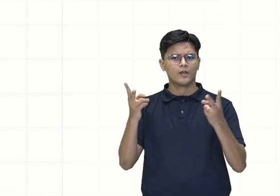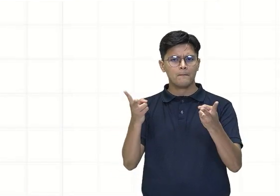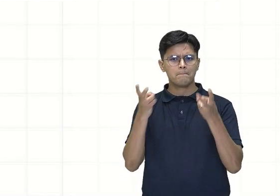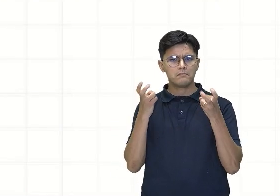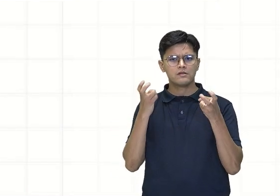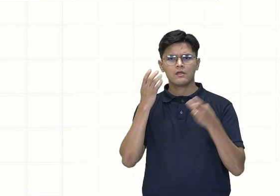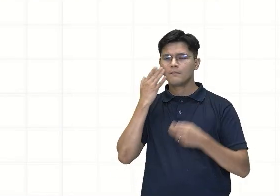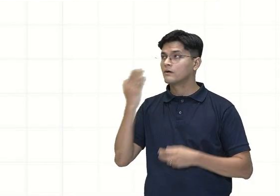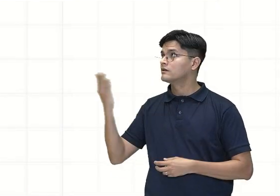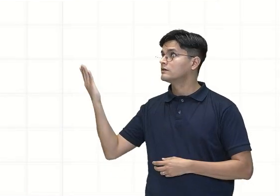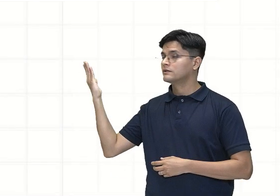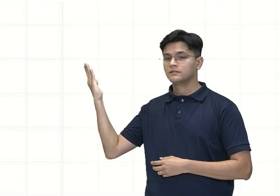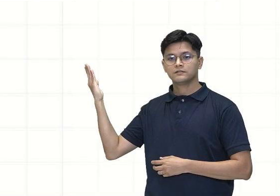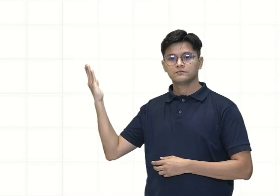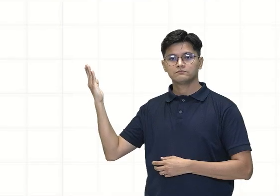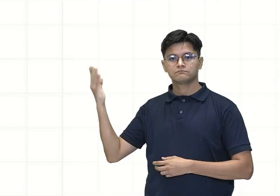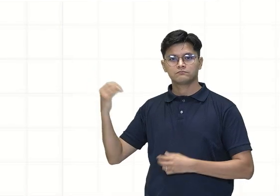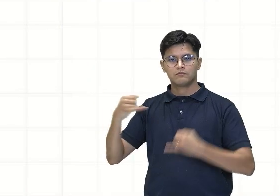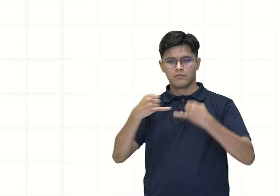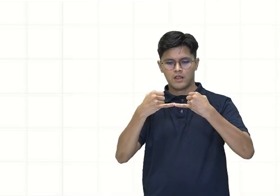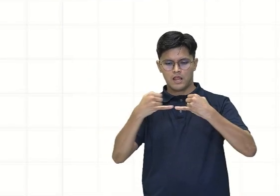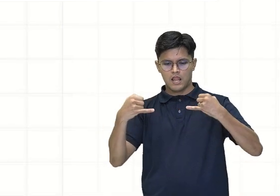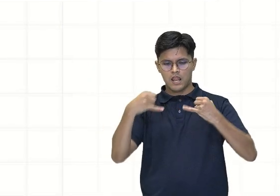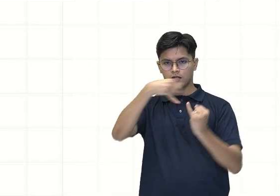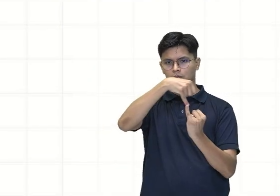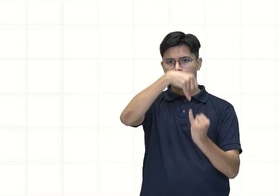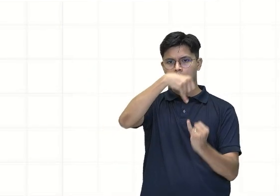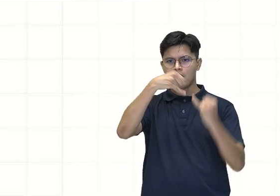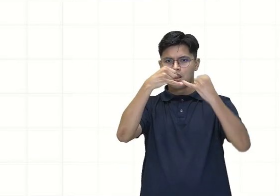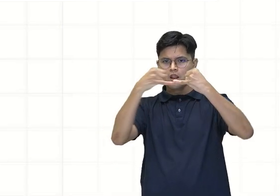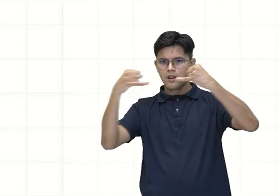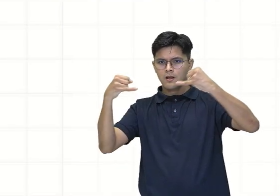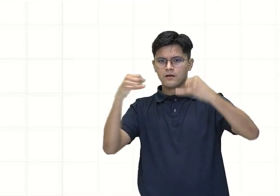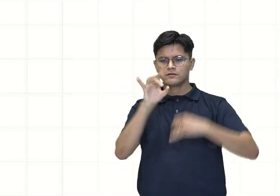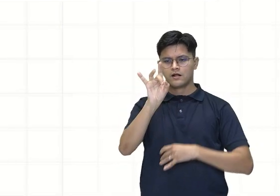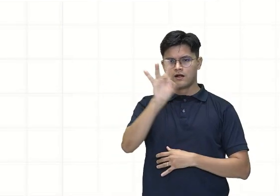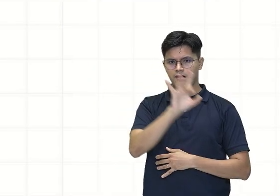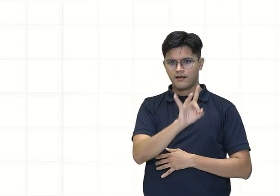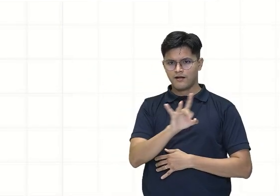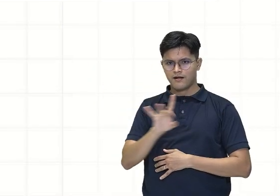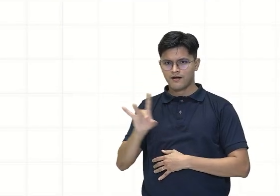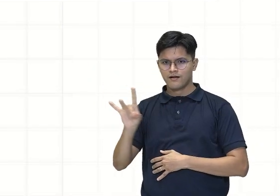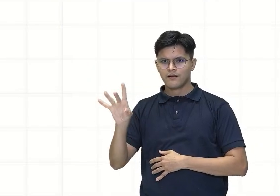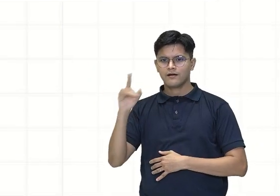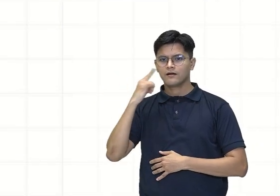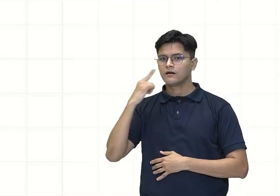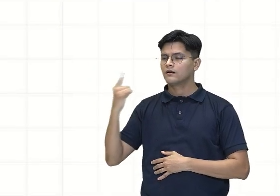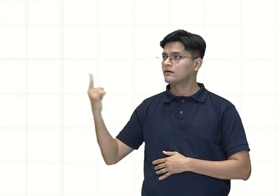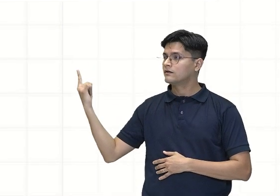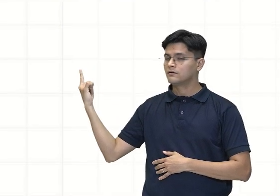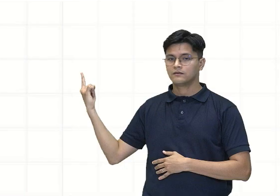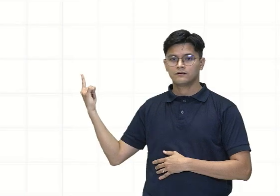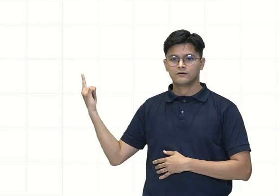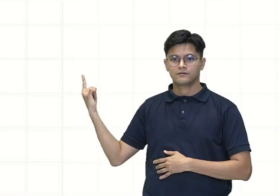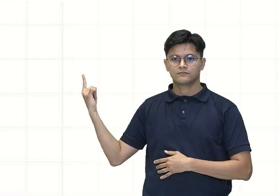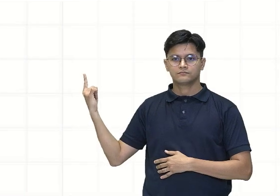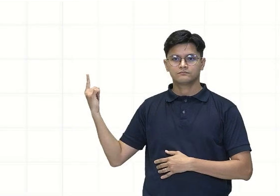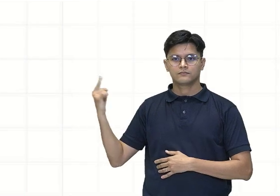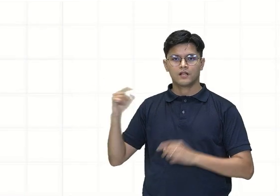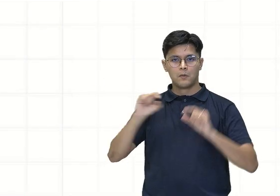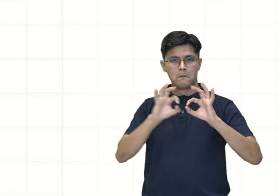cada lado aí que a gente viu, né, aí da figura da bandeira da escola de João,